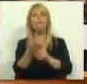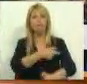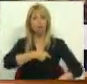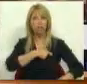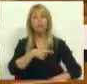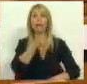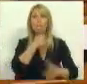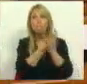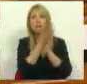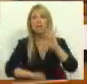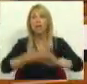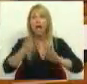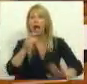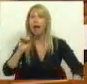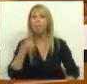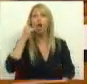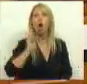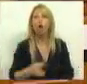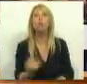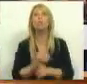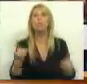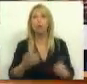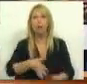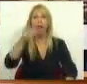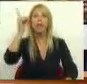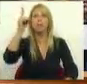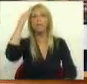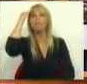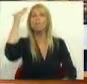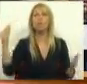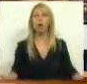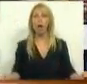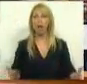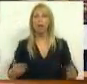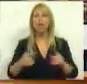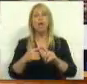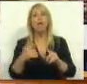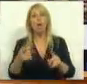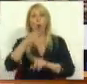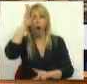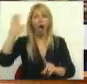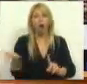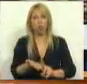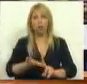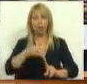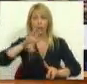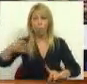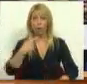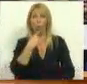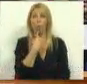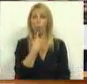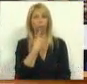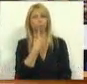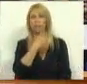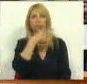implementada porque isto é um imperativo moral e a sobredosagem da austeridade no país não justifica em nenhum contexto este